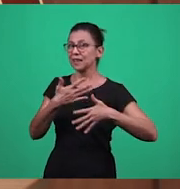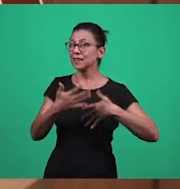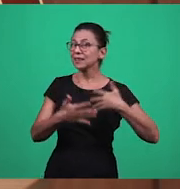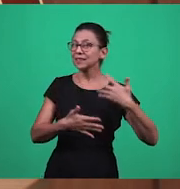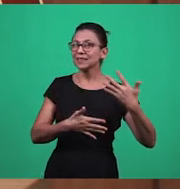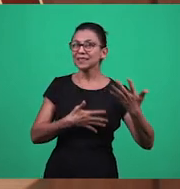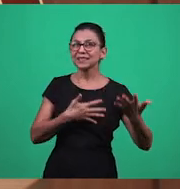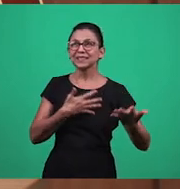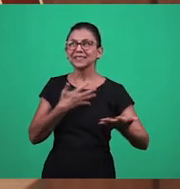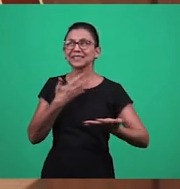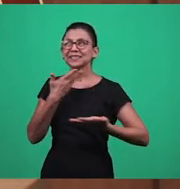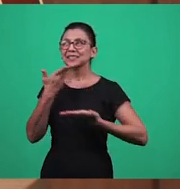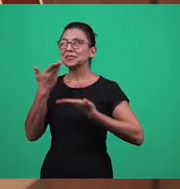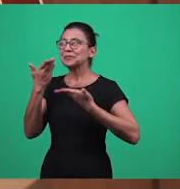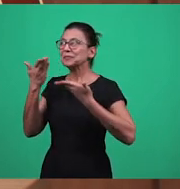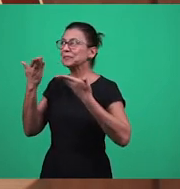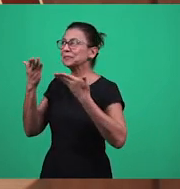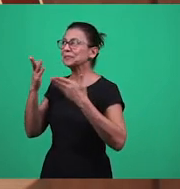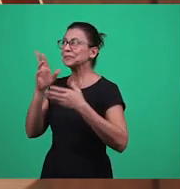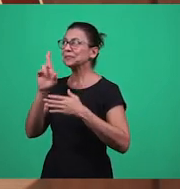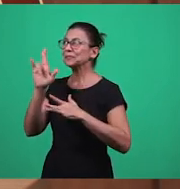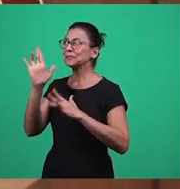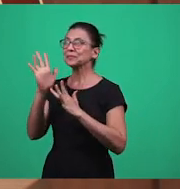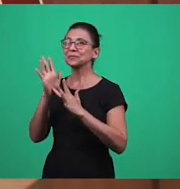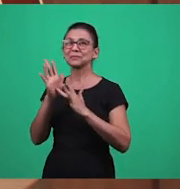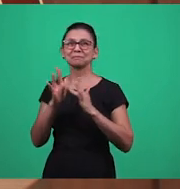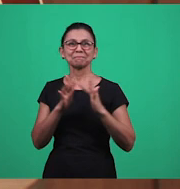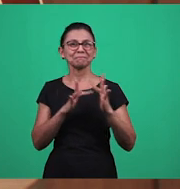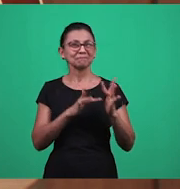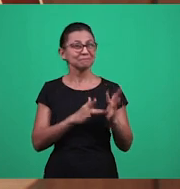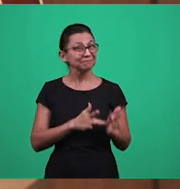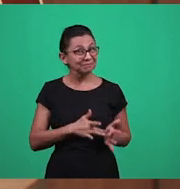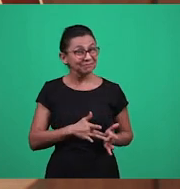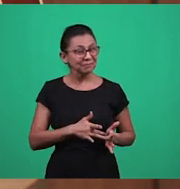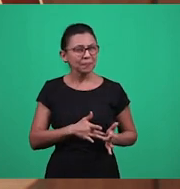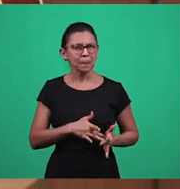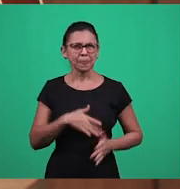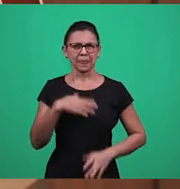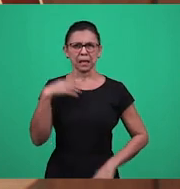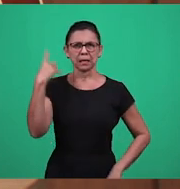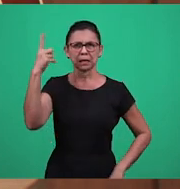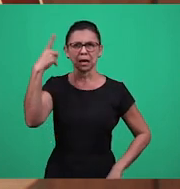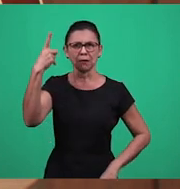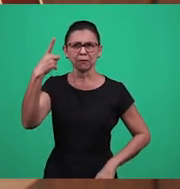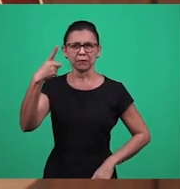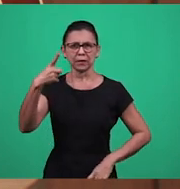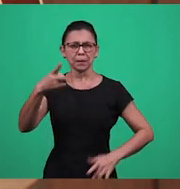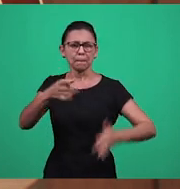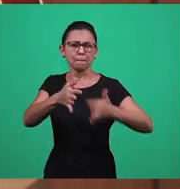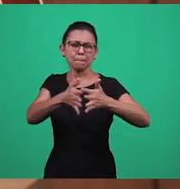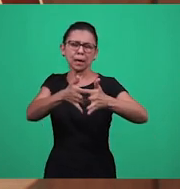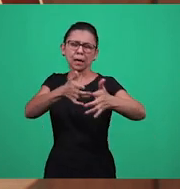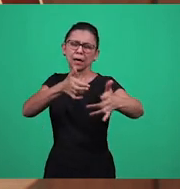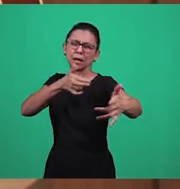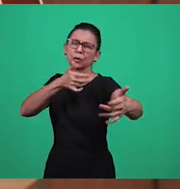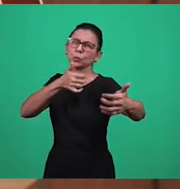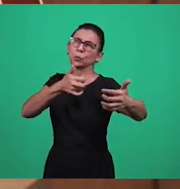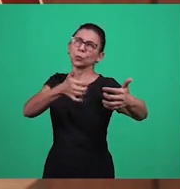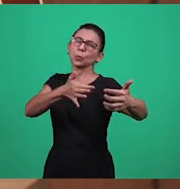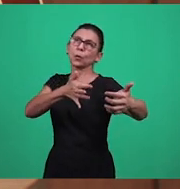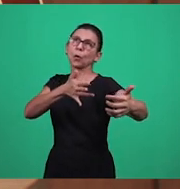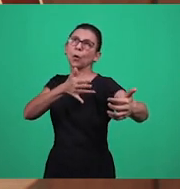com o coração para o Senhor Jesus. E quando Davi tocava